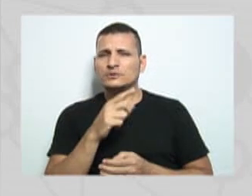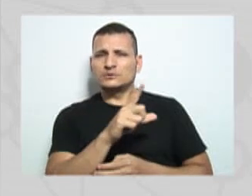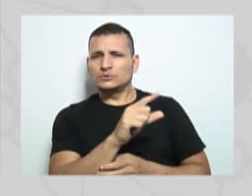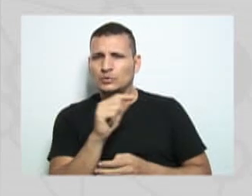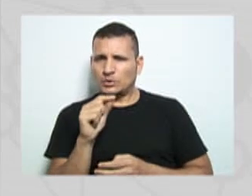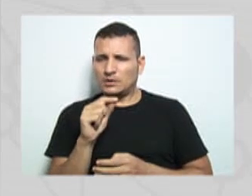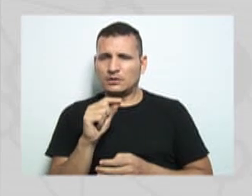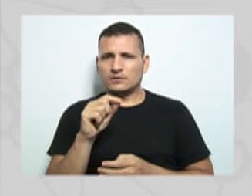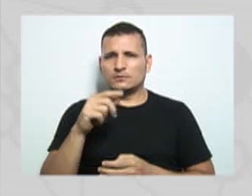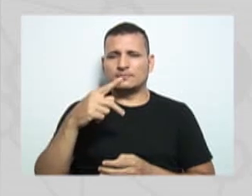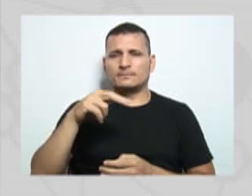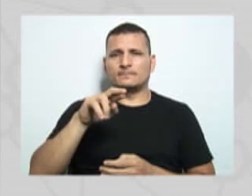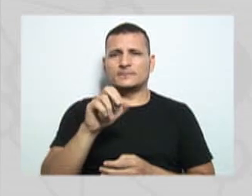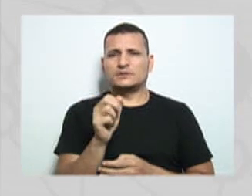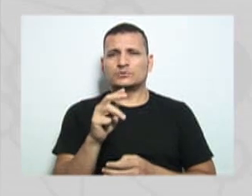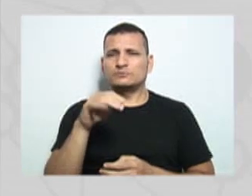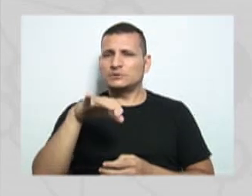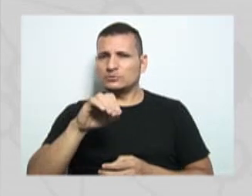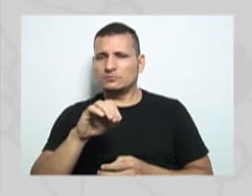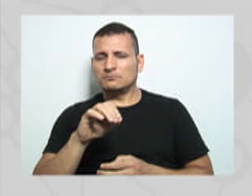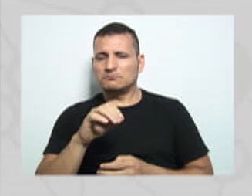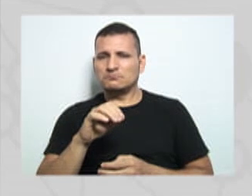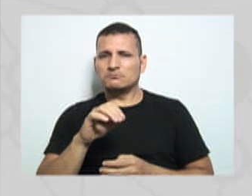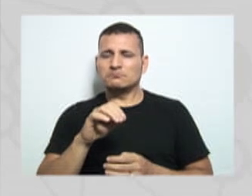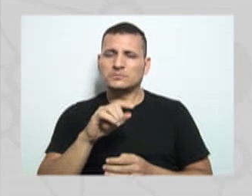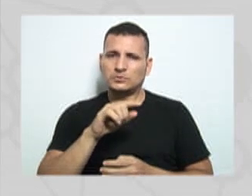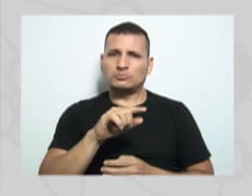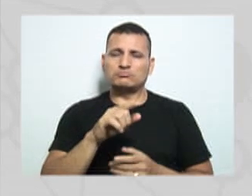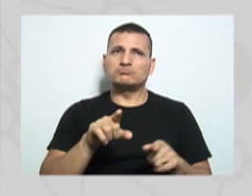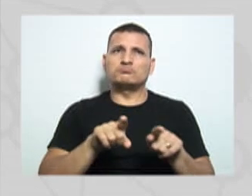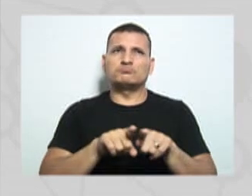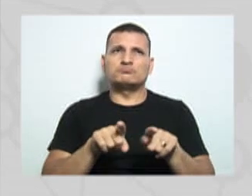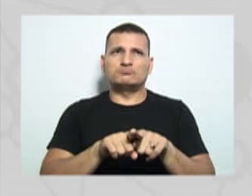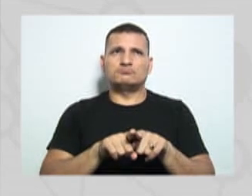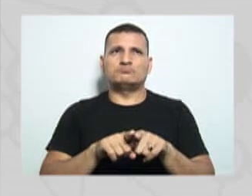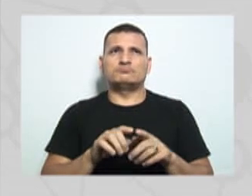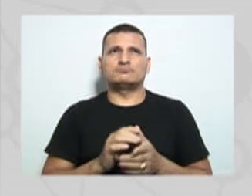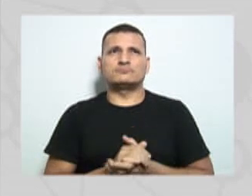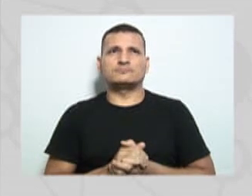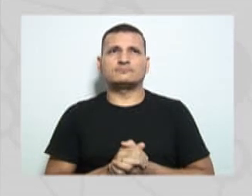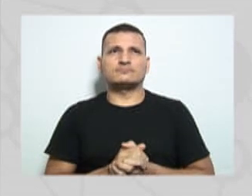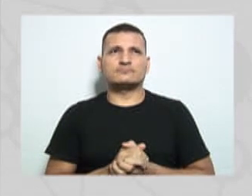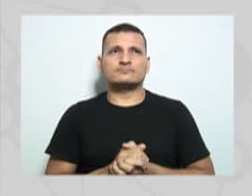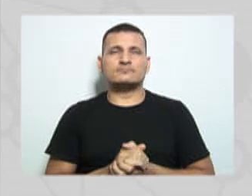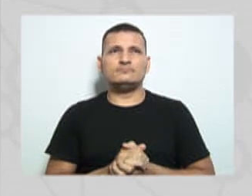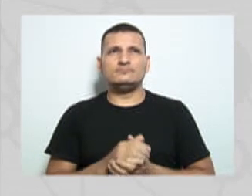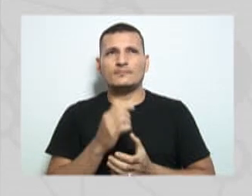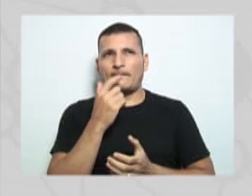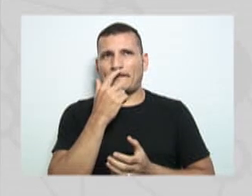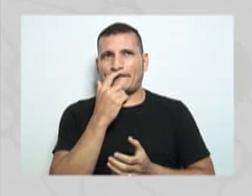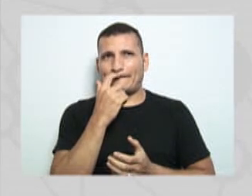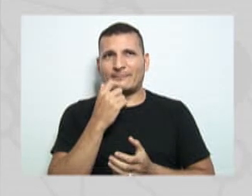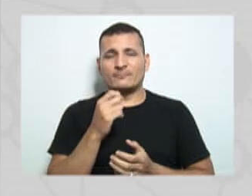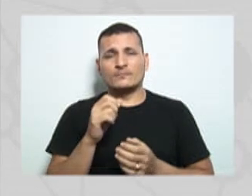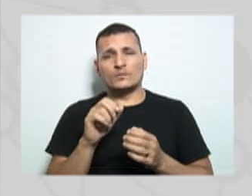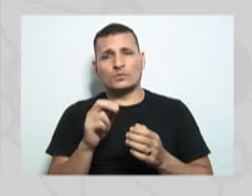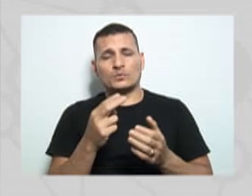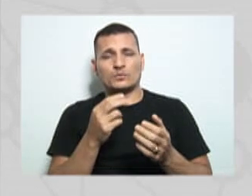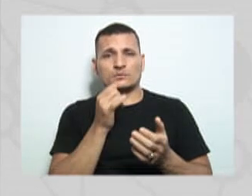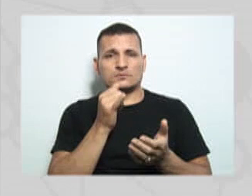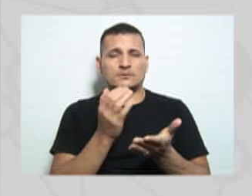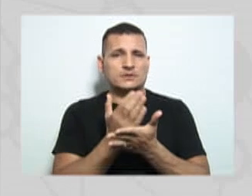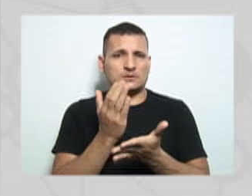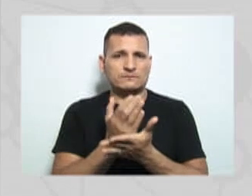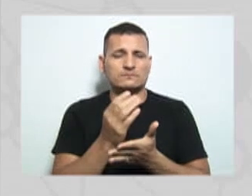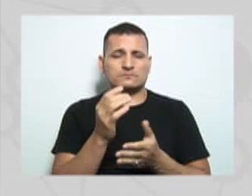não me encaixo e eu quero optar por um lucro o qual eu não faço parte. E se os livros contábeis não forem